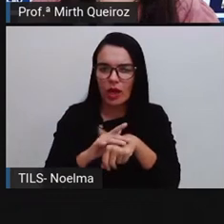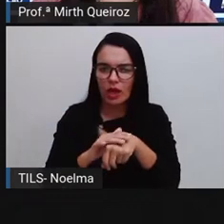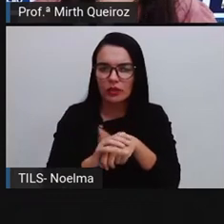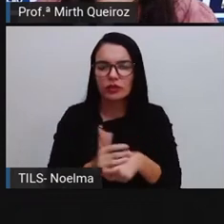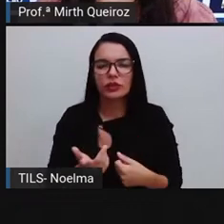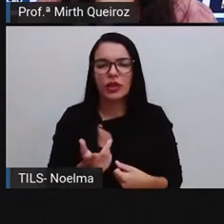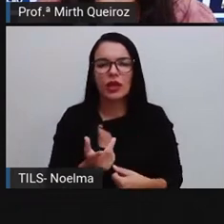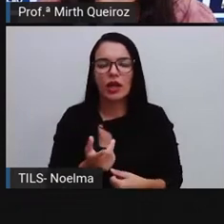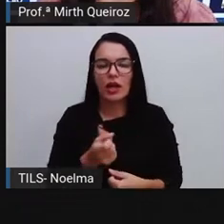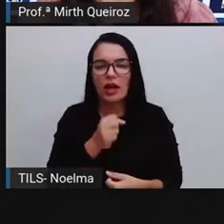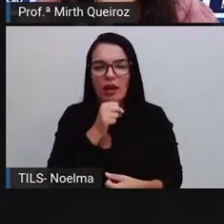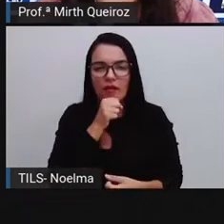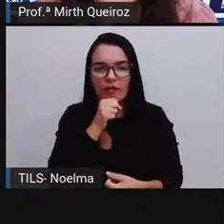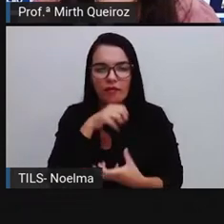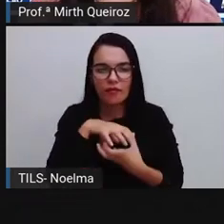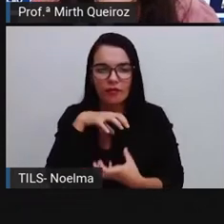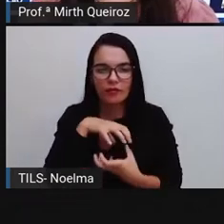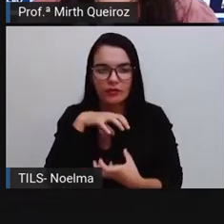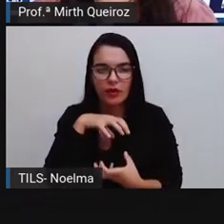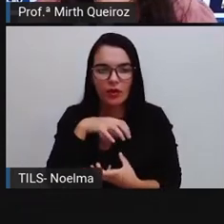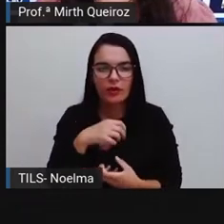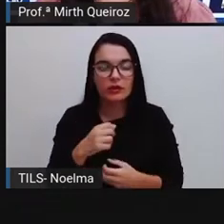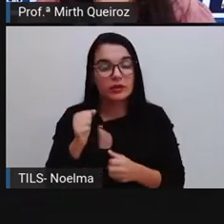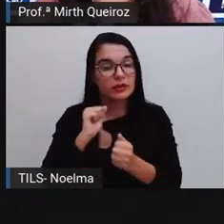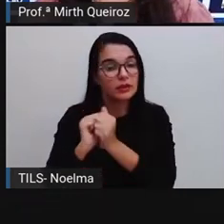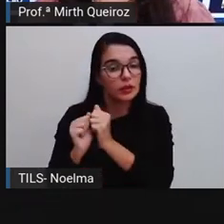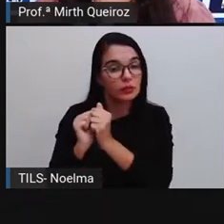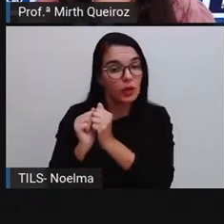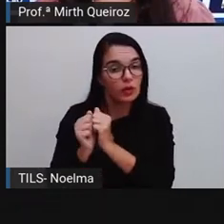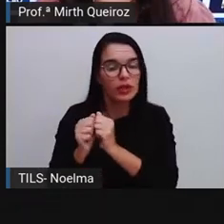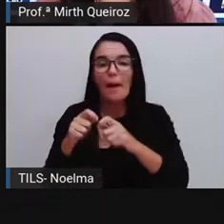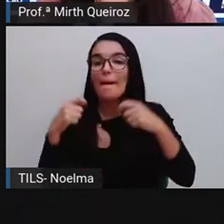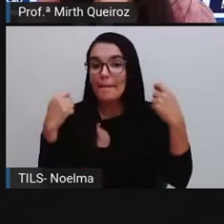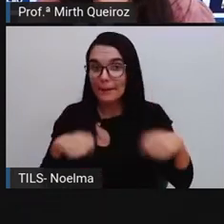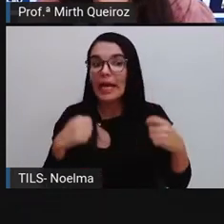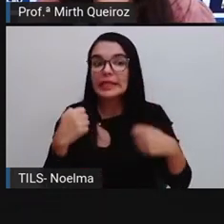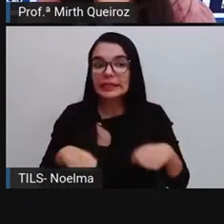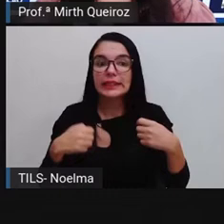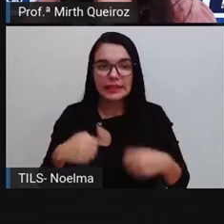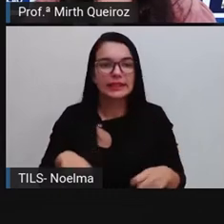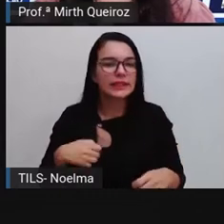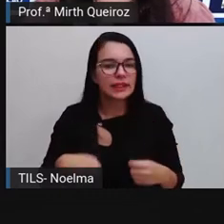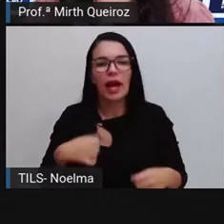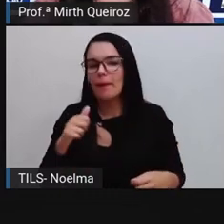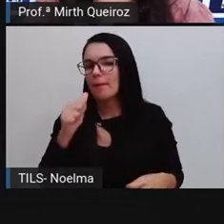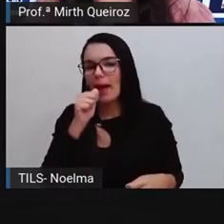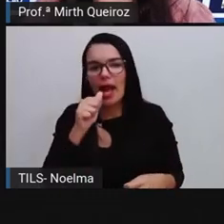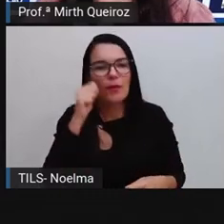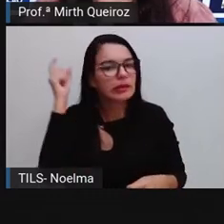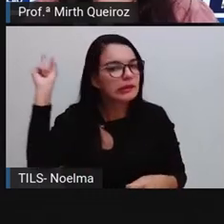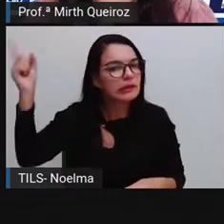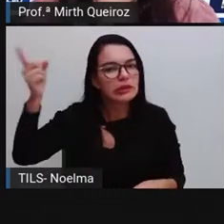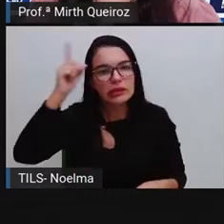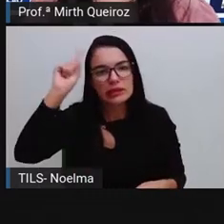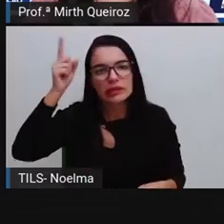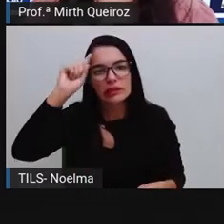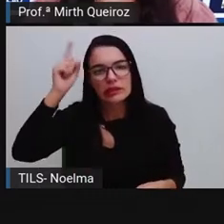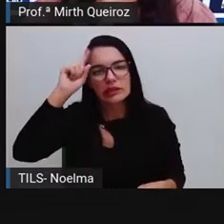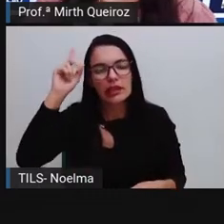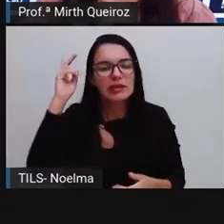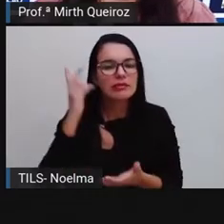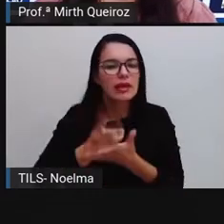que devem reforçar a ingestão de água mesmo sem sede, né? Isso porque